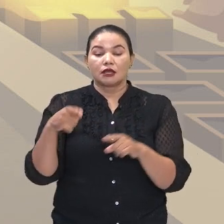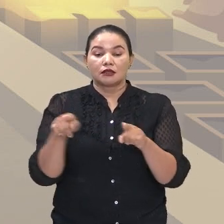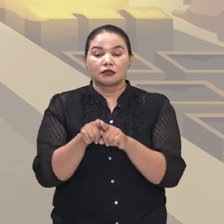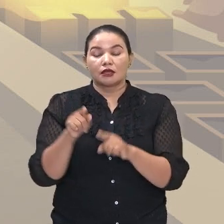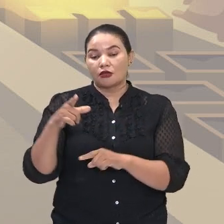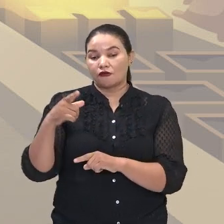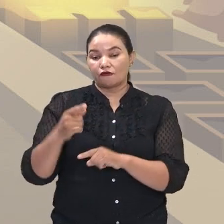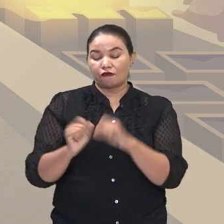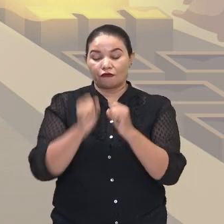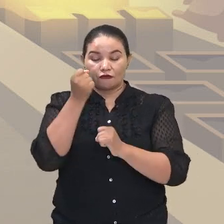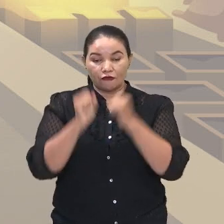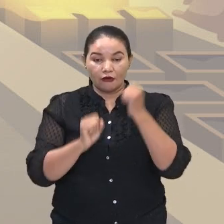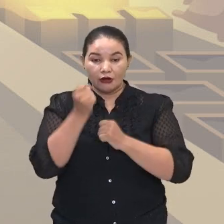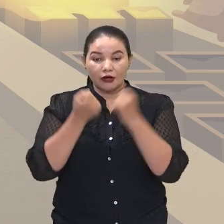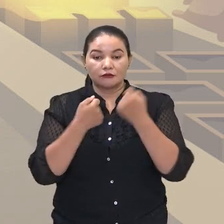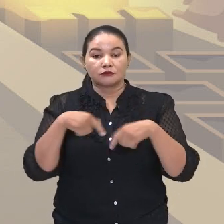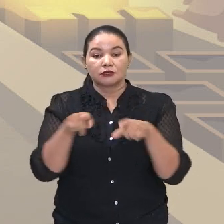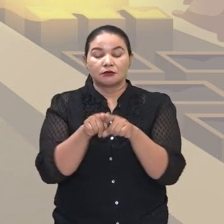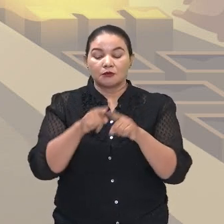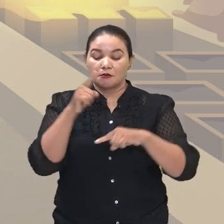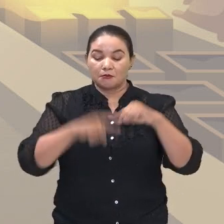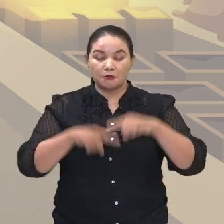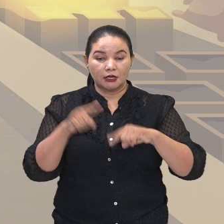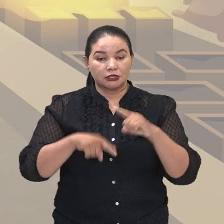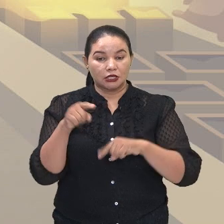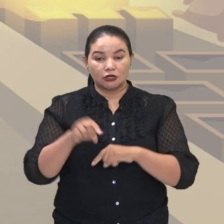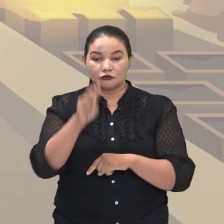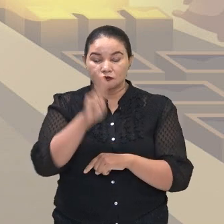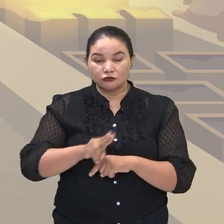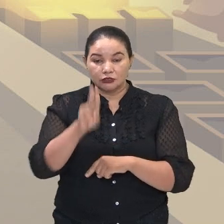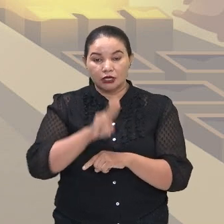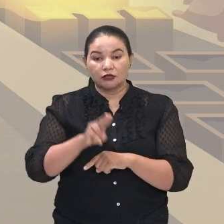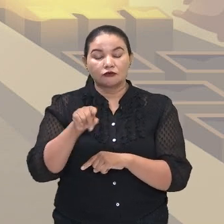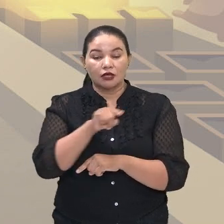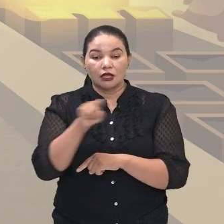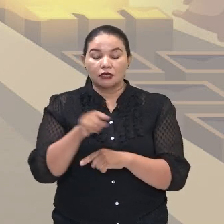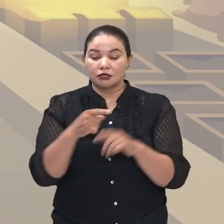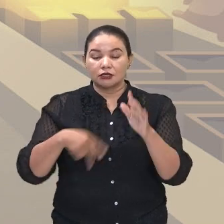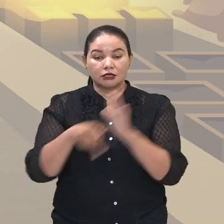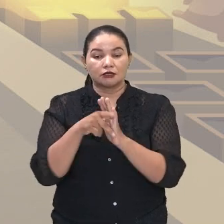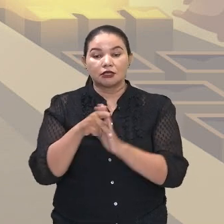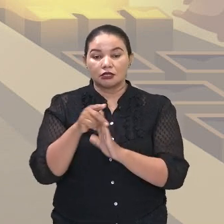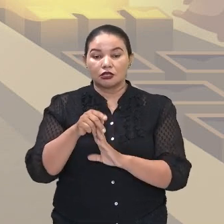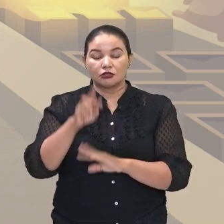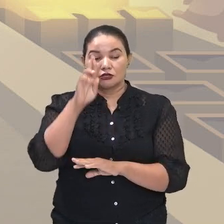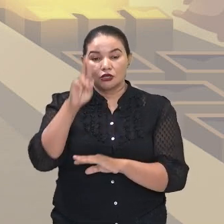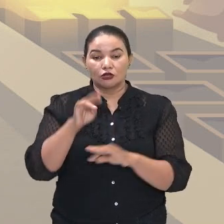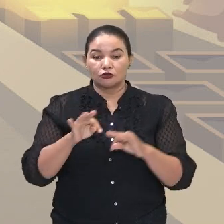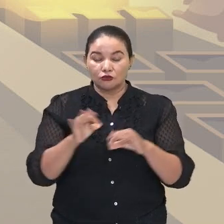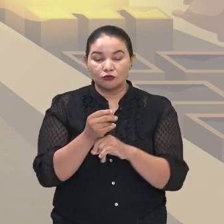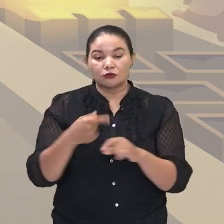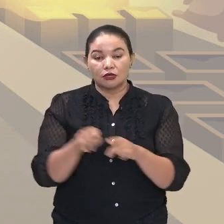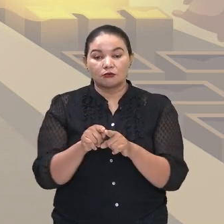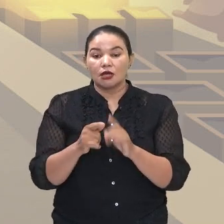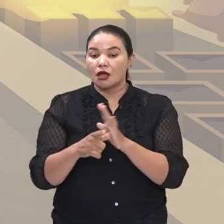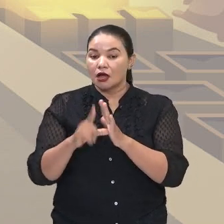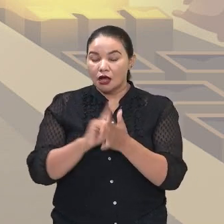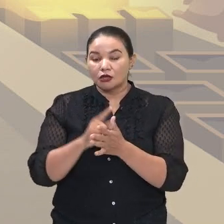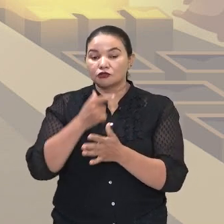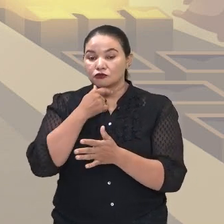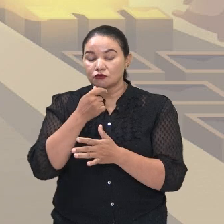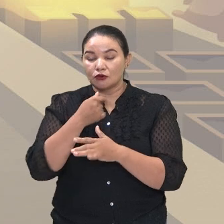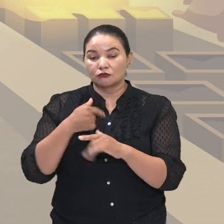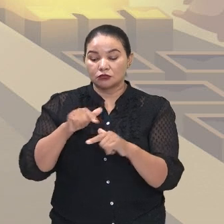fábricas, a matéria-prima, eles são donos de agora de tudo. O artesão que antes tinha sua terra,